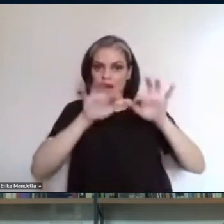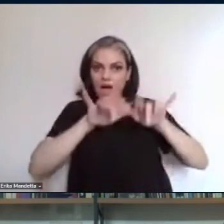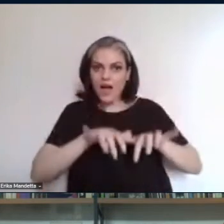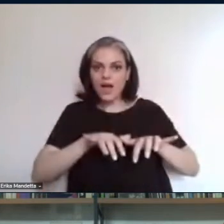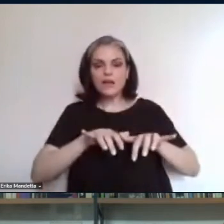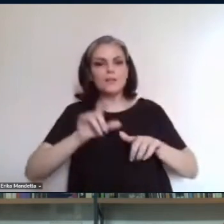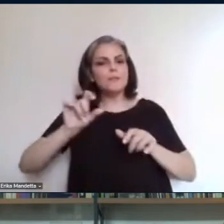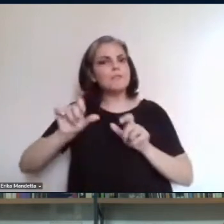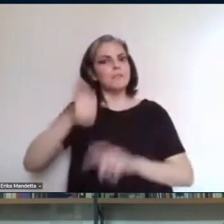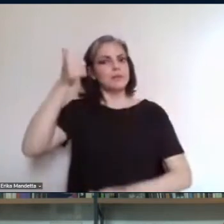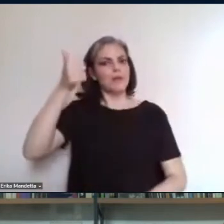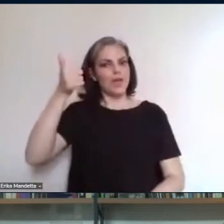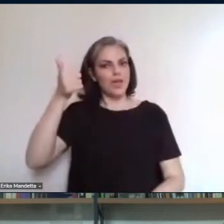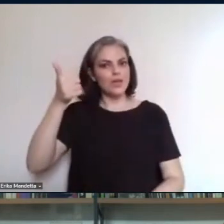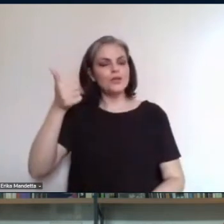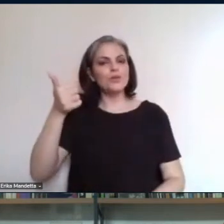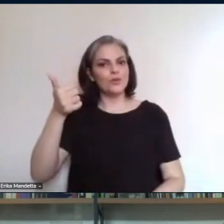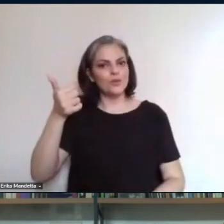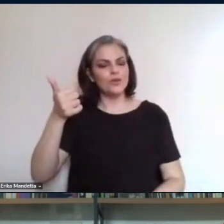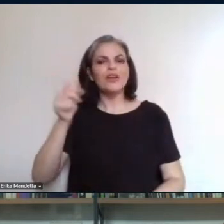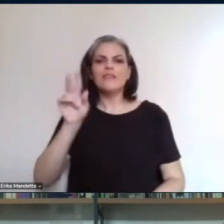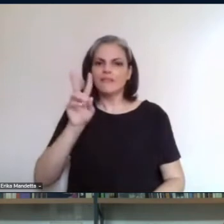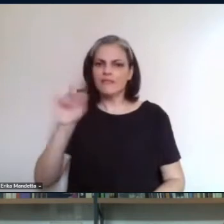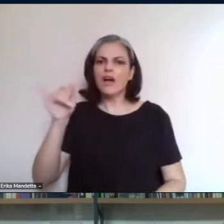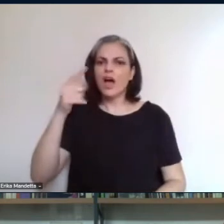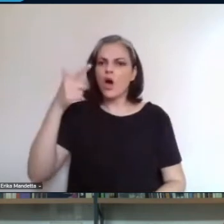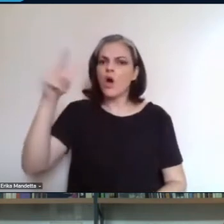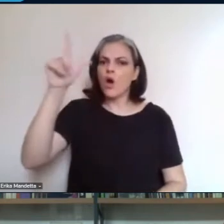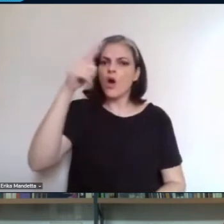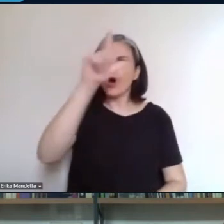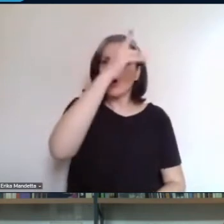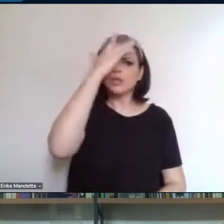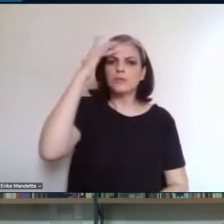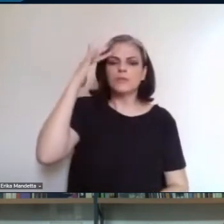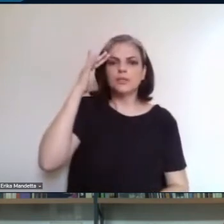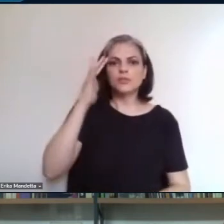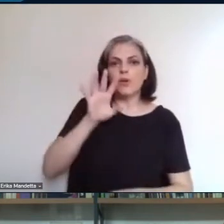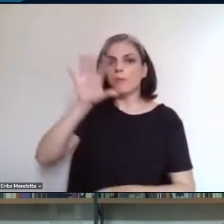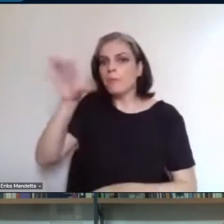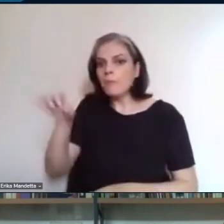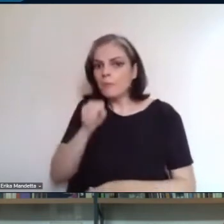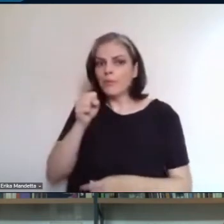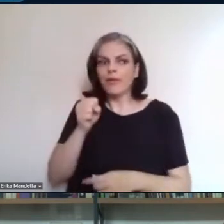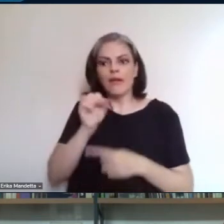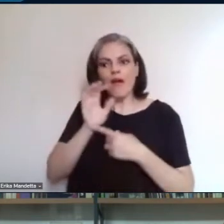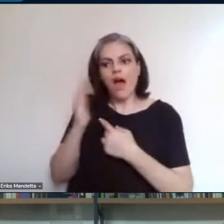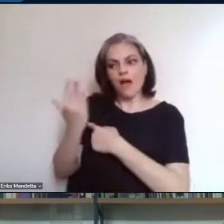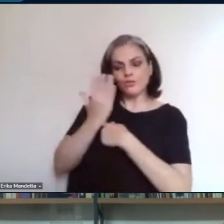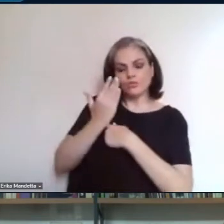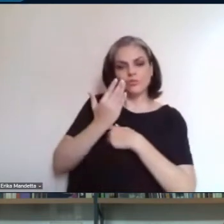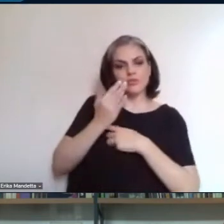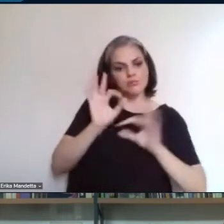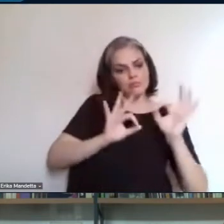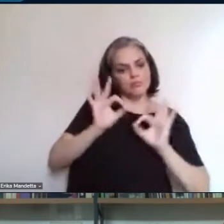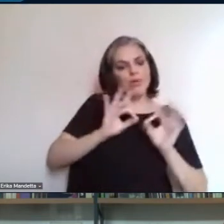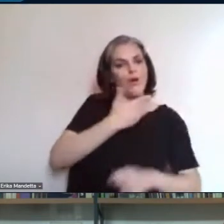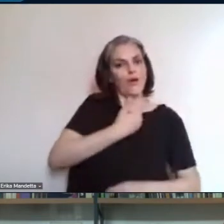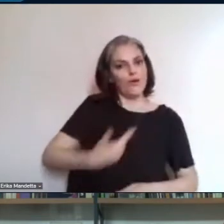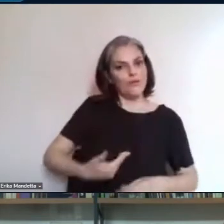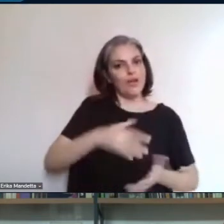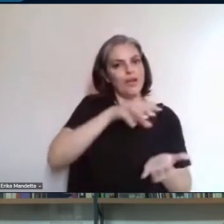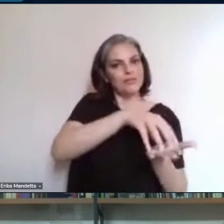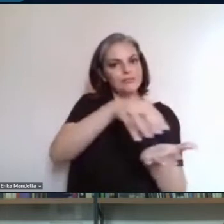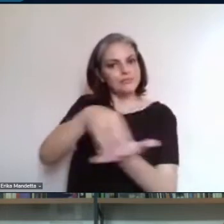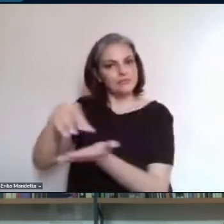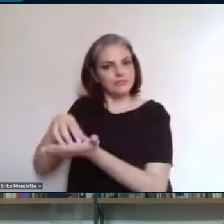trabalho que vai ser recuperado muitas vezes para outros órgãos públicos também, e eu não sei se você concorda com